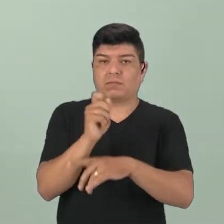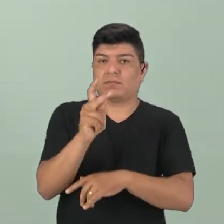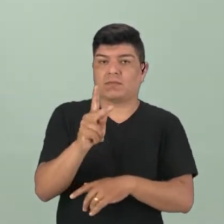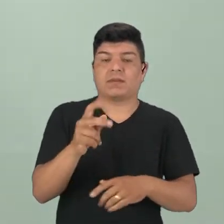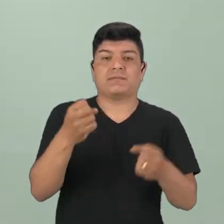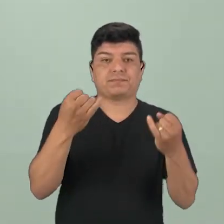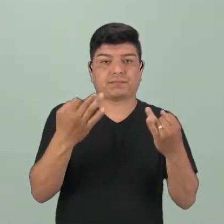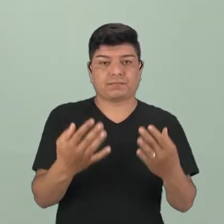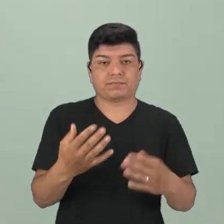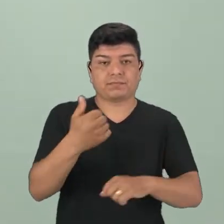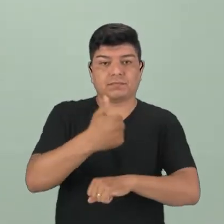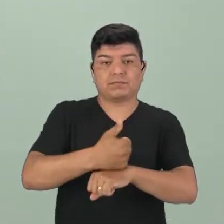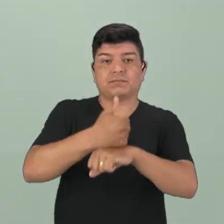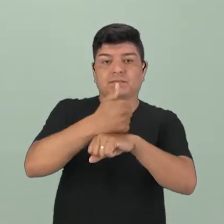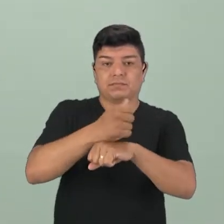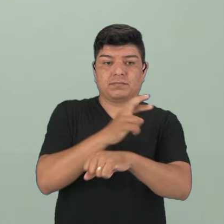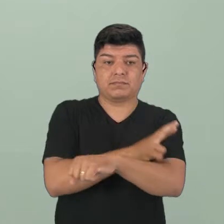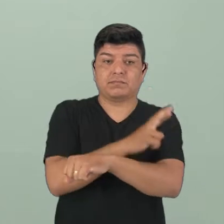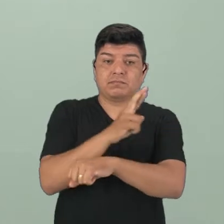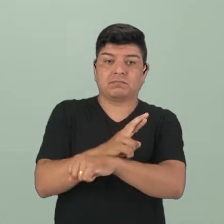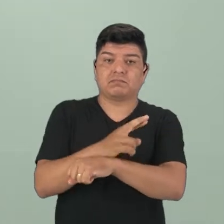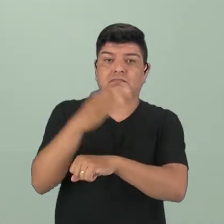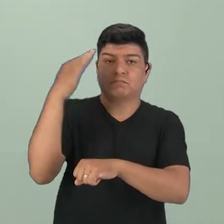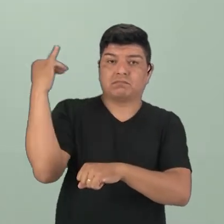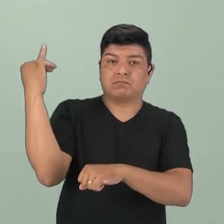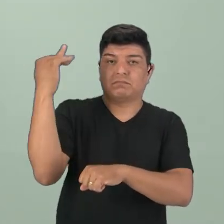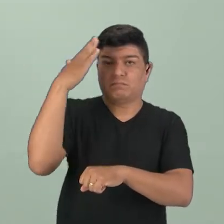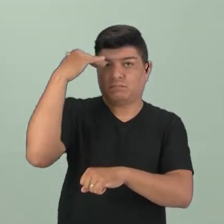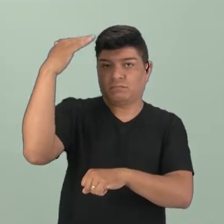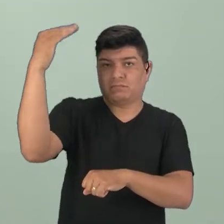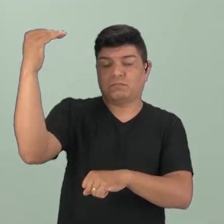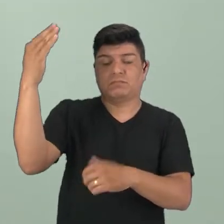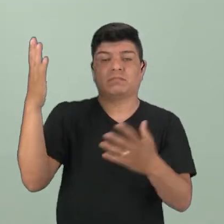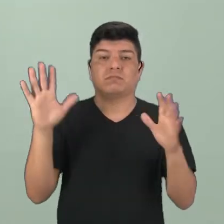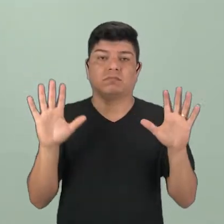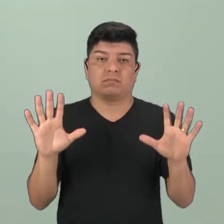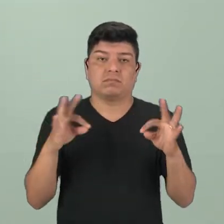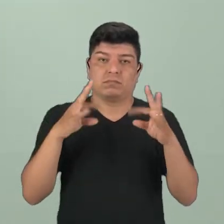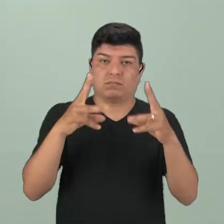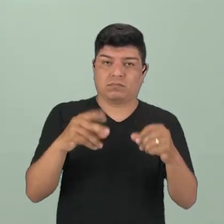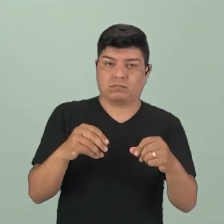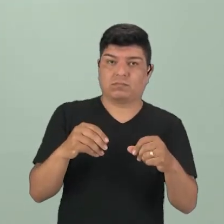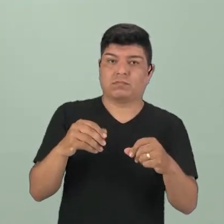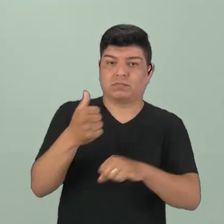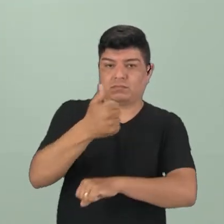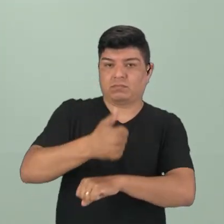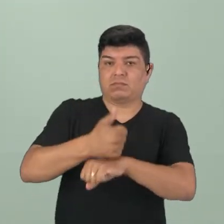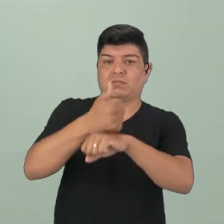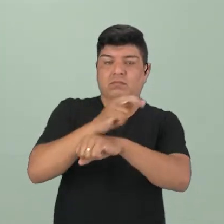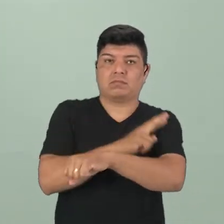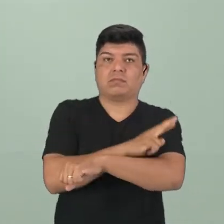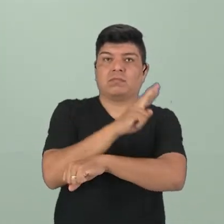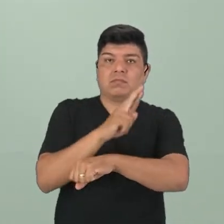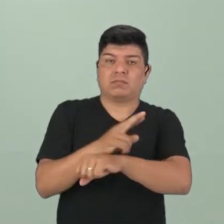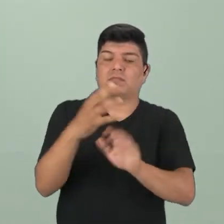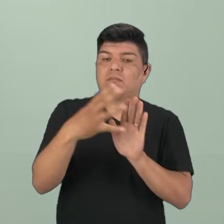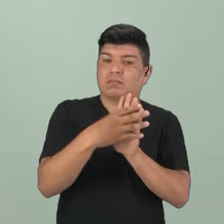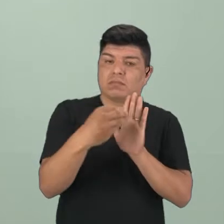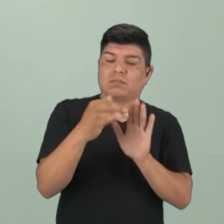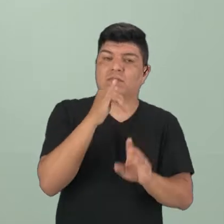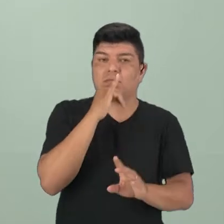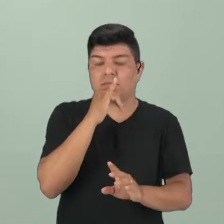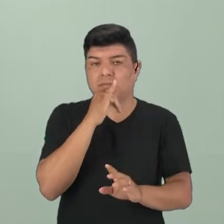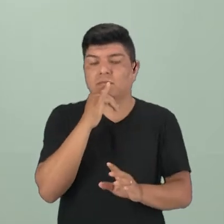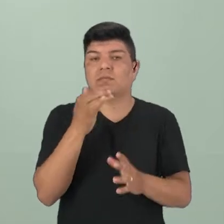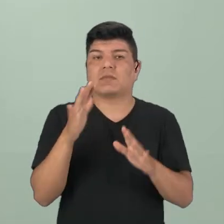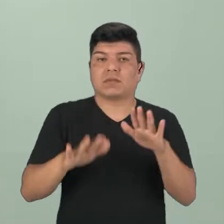gente vai falar de líderes religiosos que se destacam. Num certo sentido, todo líder religioso tem que ser um modelo, tem que ser um